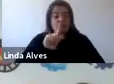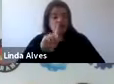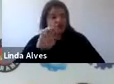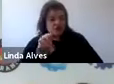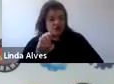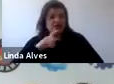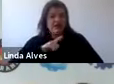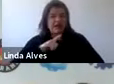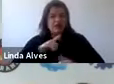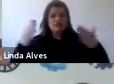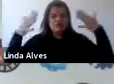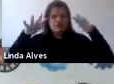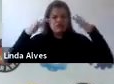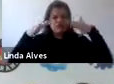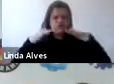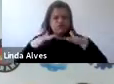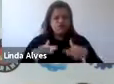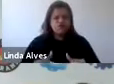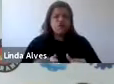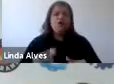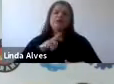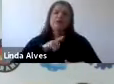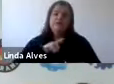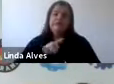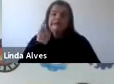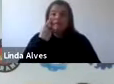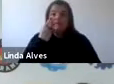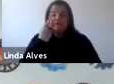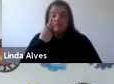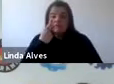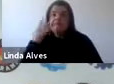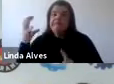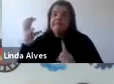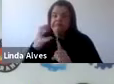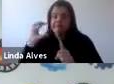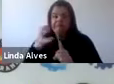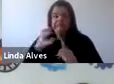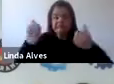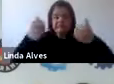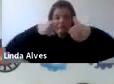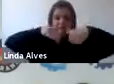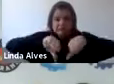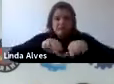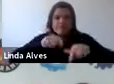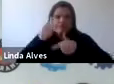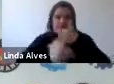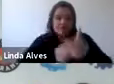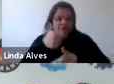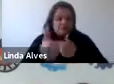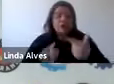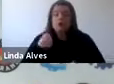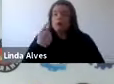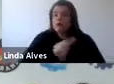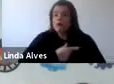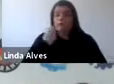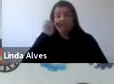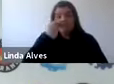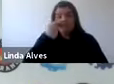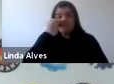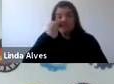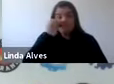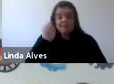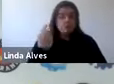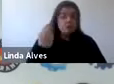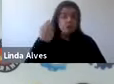vários fatores que refletem nessa queda. Mas nós acabamos de viver uma experiência aqui realíssima